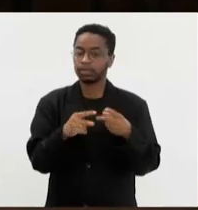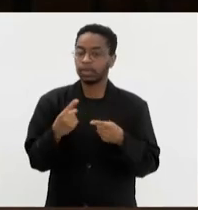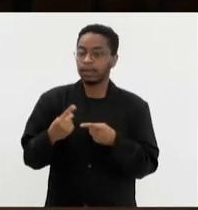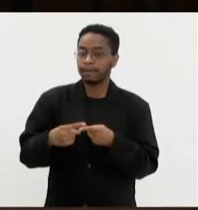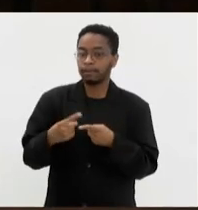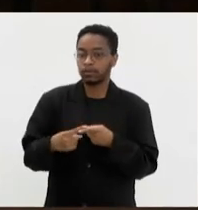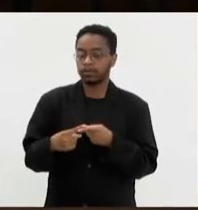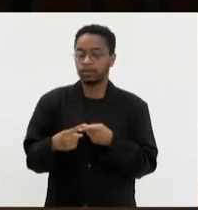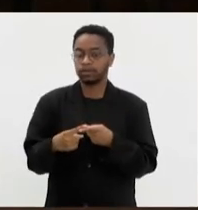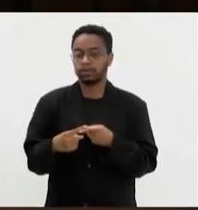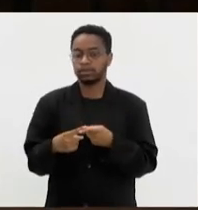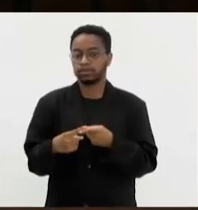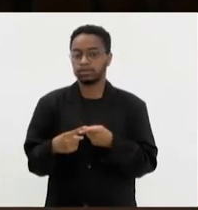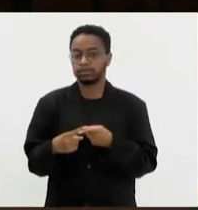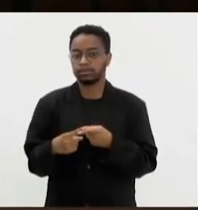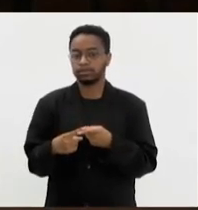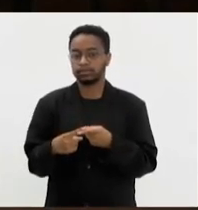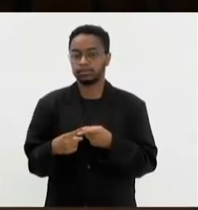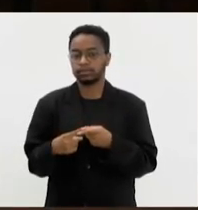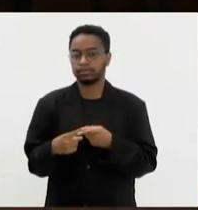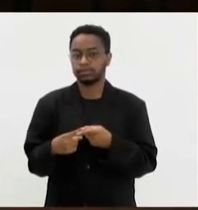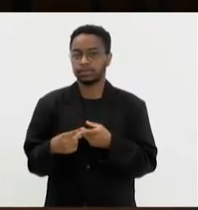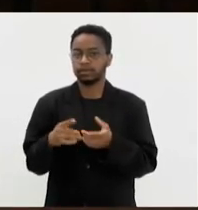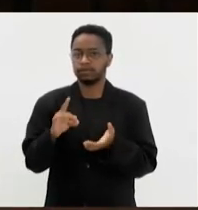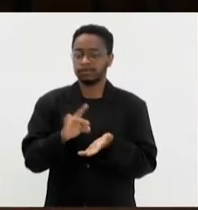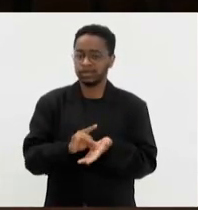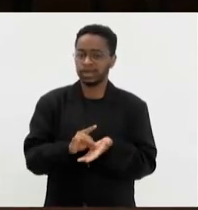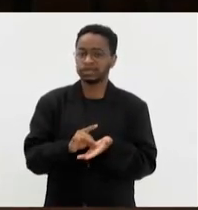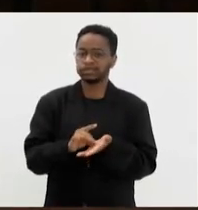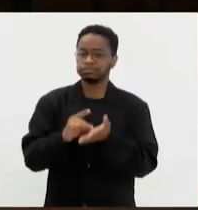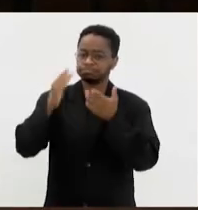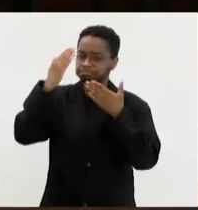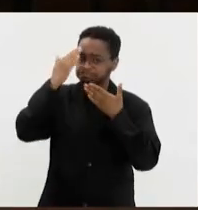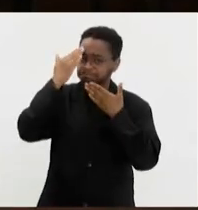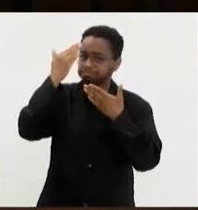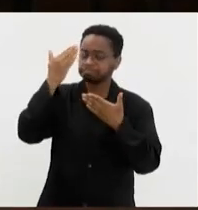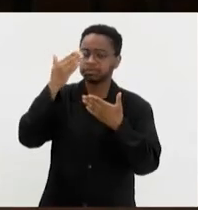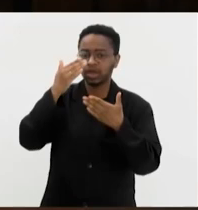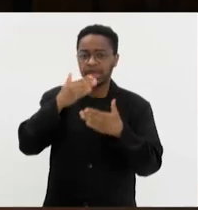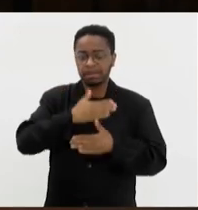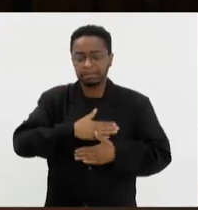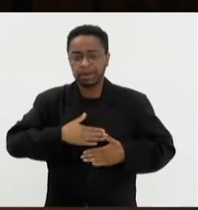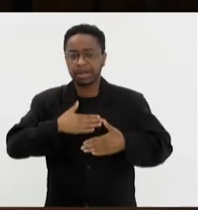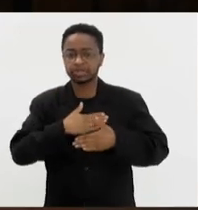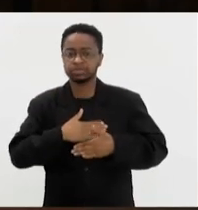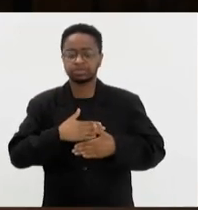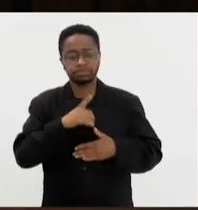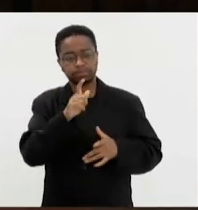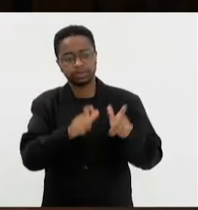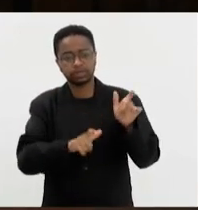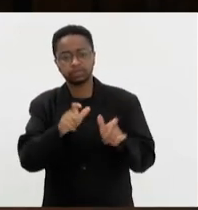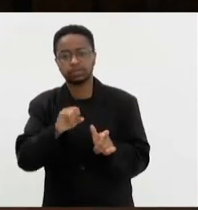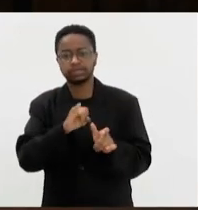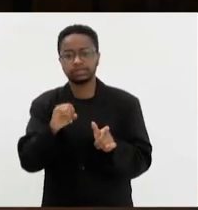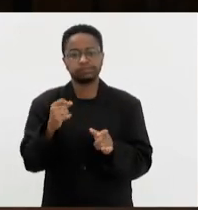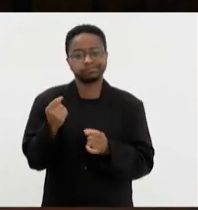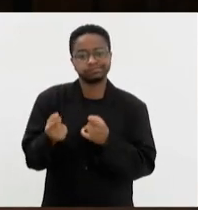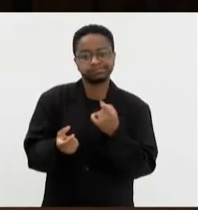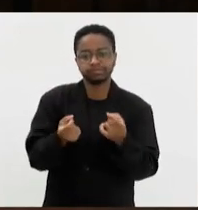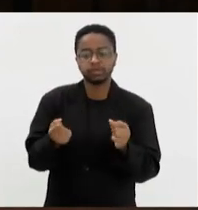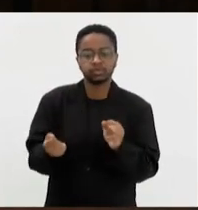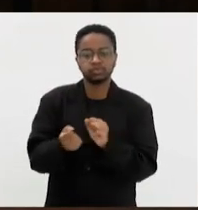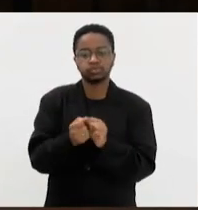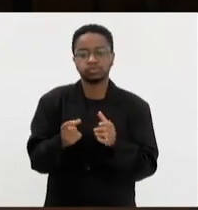Deputado Bacelar é é muito gratificante para quem e episodicamente integra a justiça